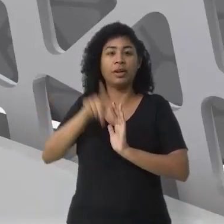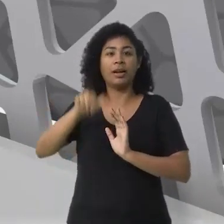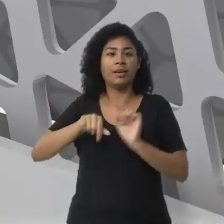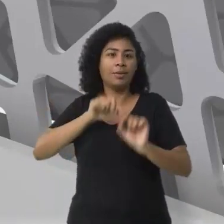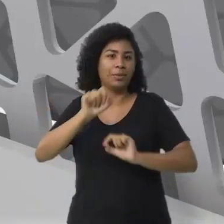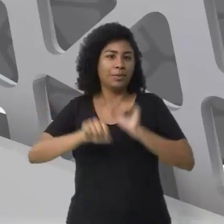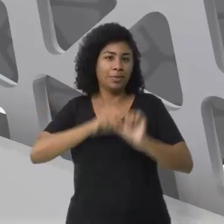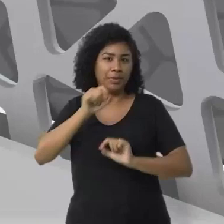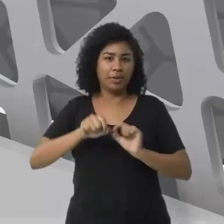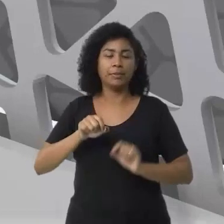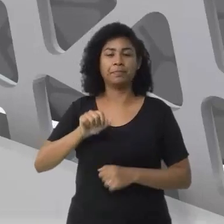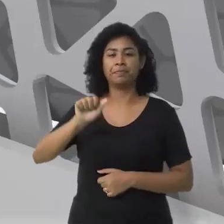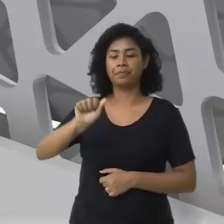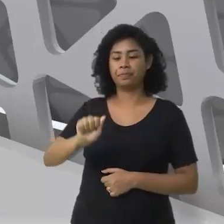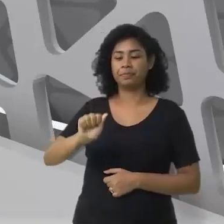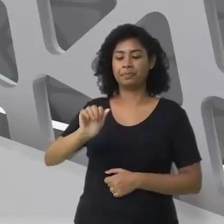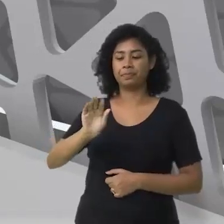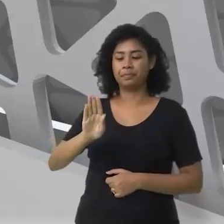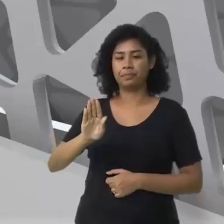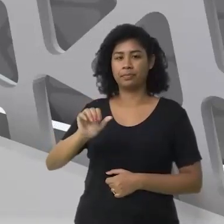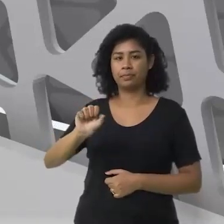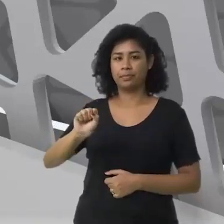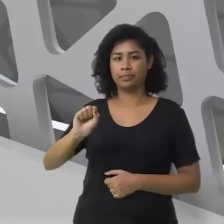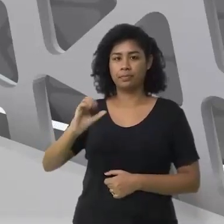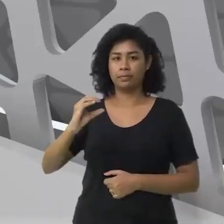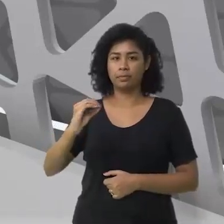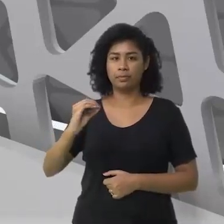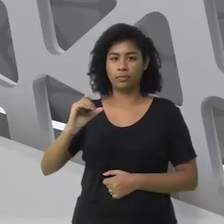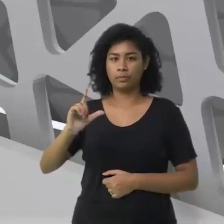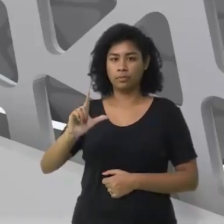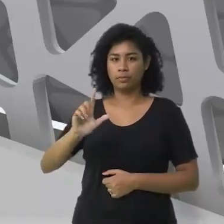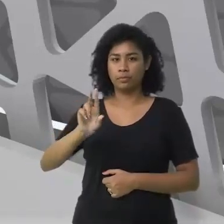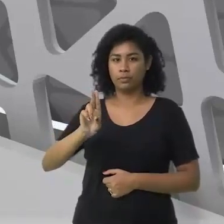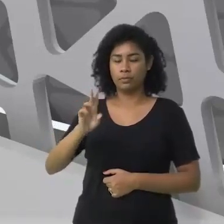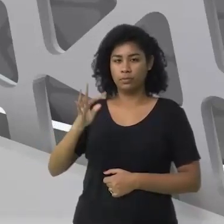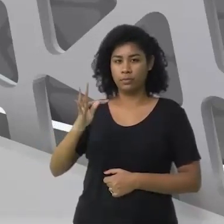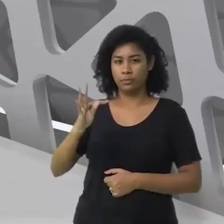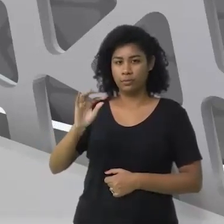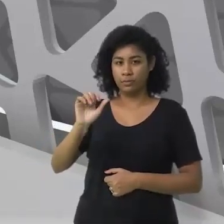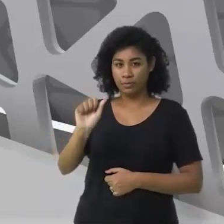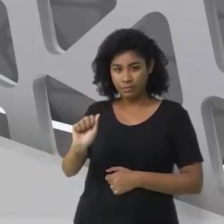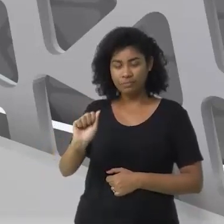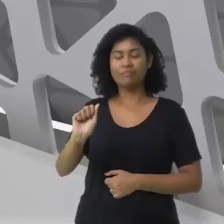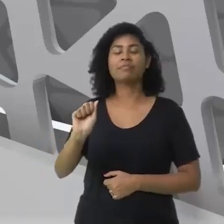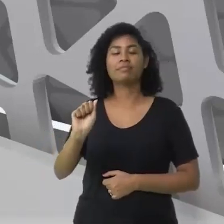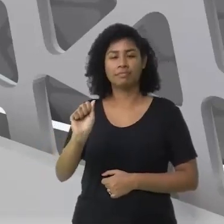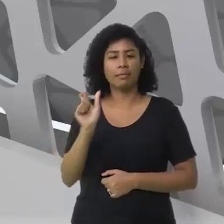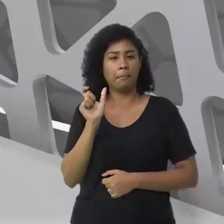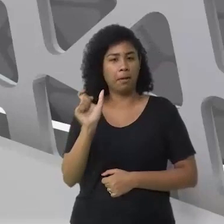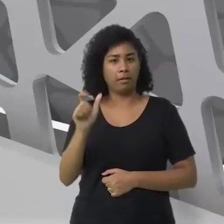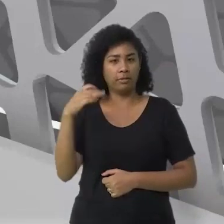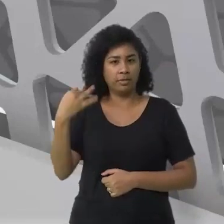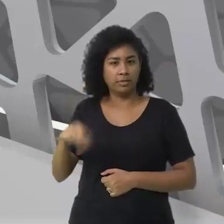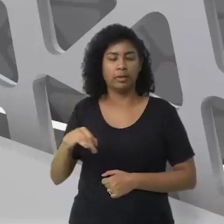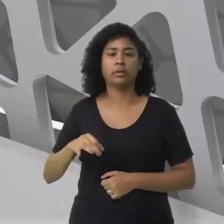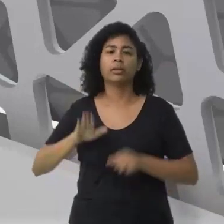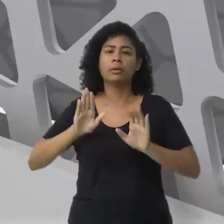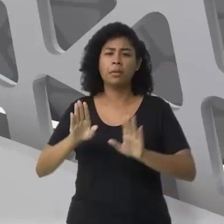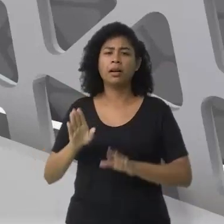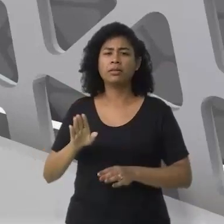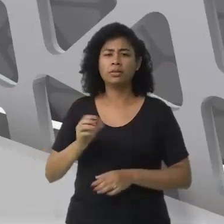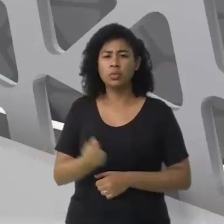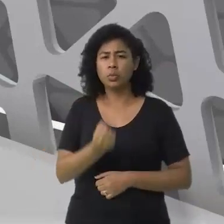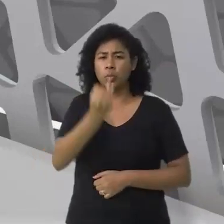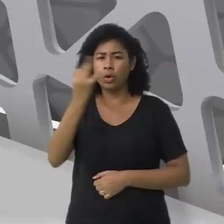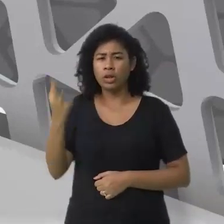população absoluta. Só que a gente não vai ter aquele número certinho, não, porque existem pessoas nascendo